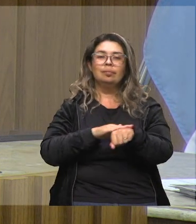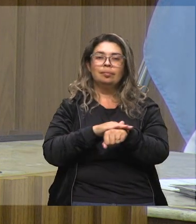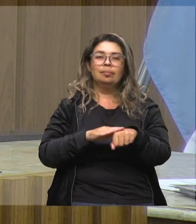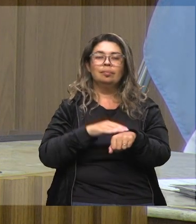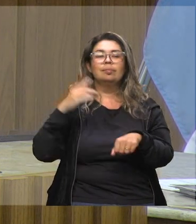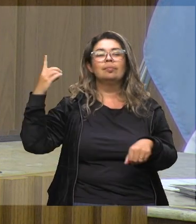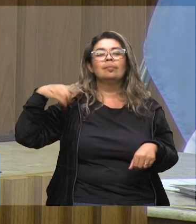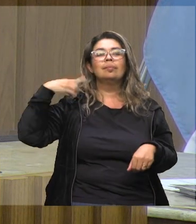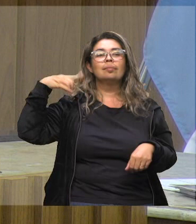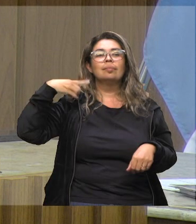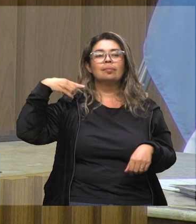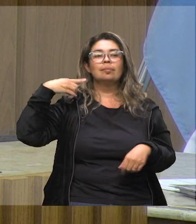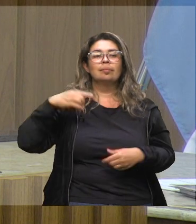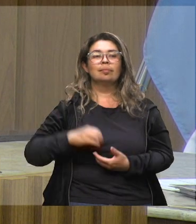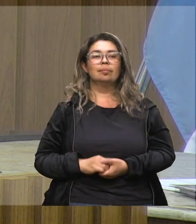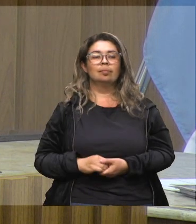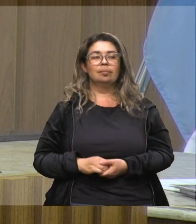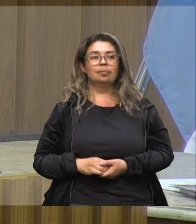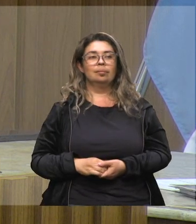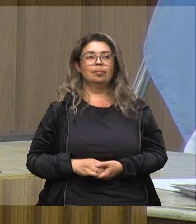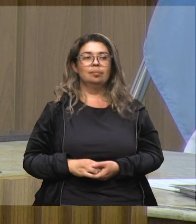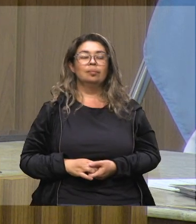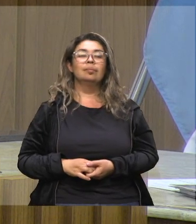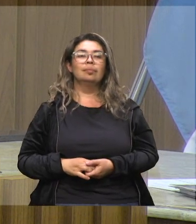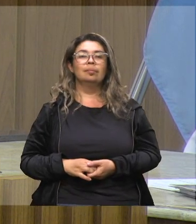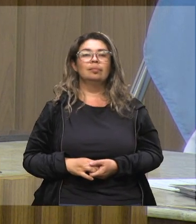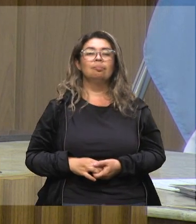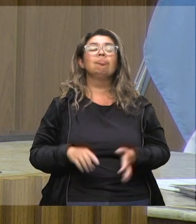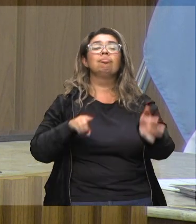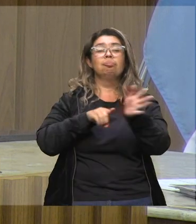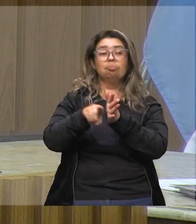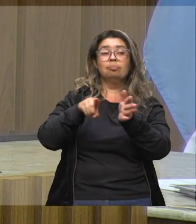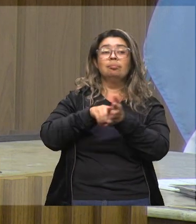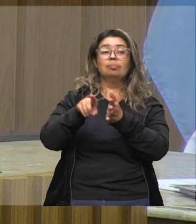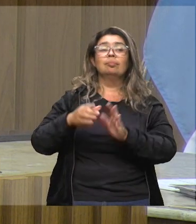que eu tenho contato, tenho cobrado.